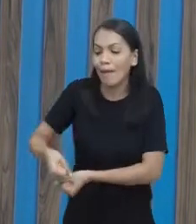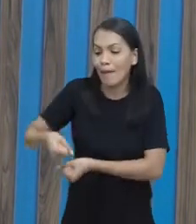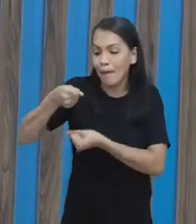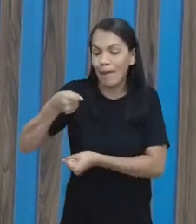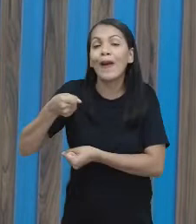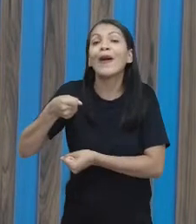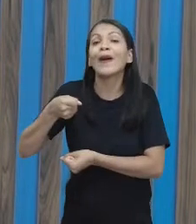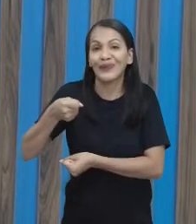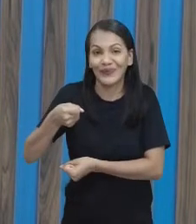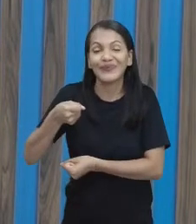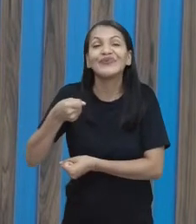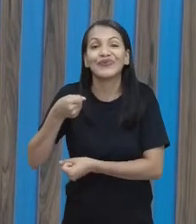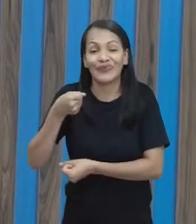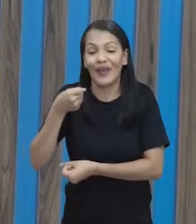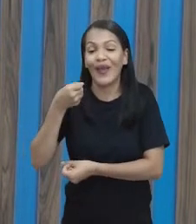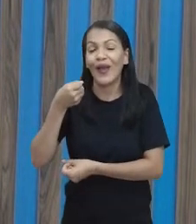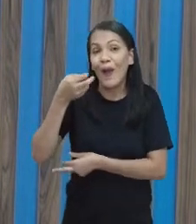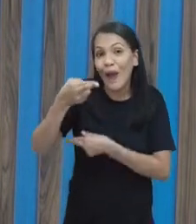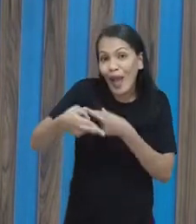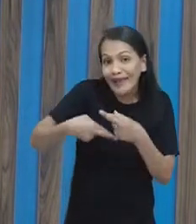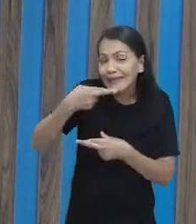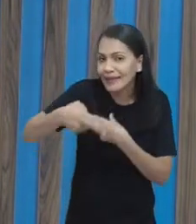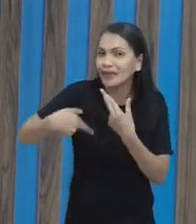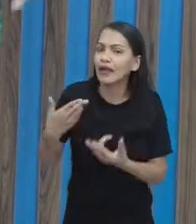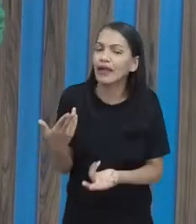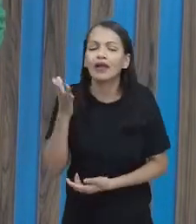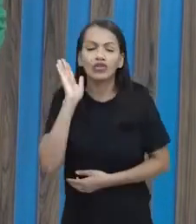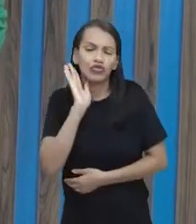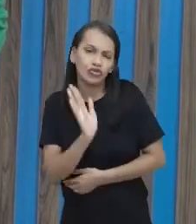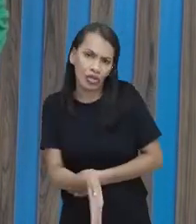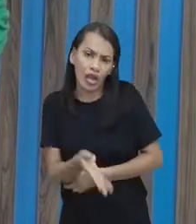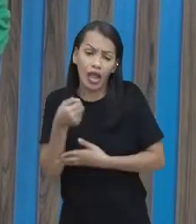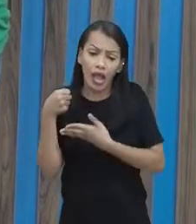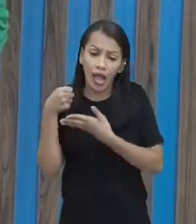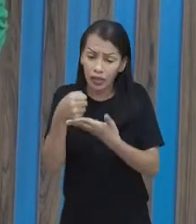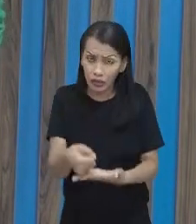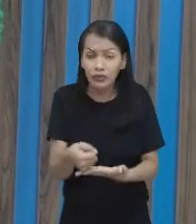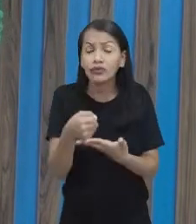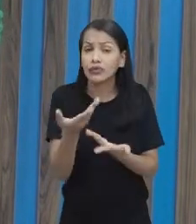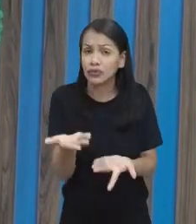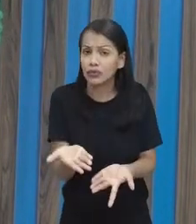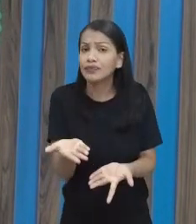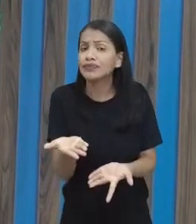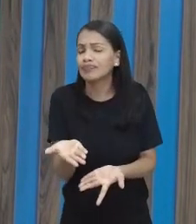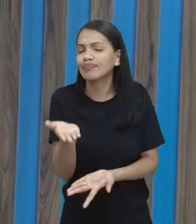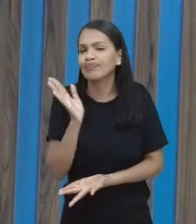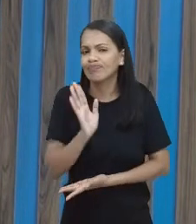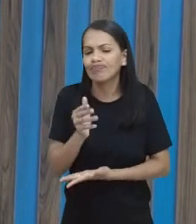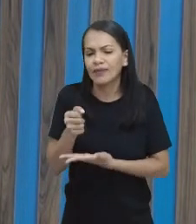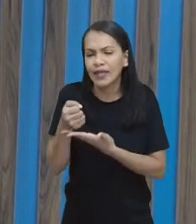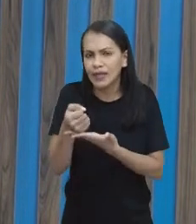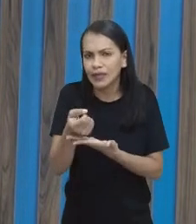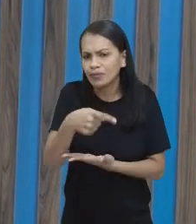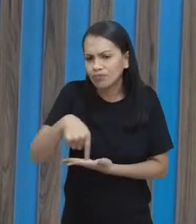Então, usando essa sacolinha reutilizável, a gente já economiza bastante aí essa